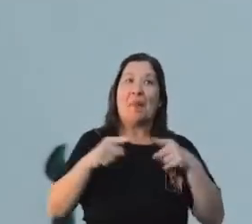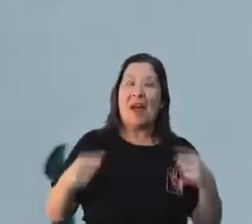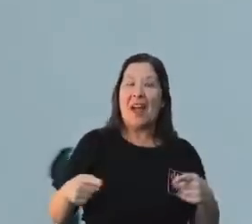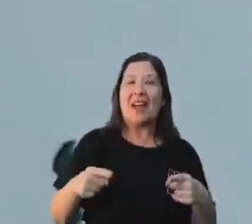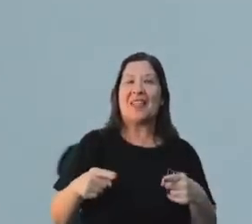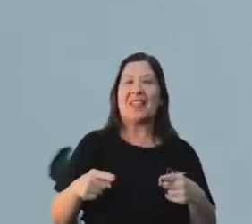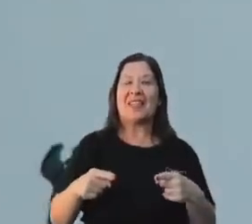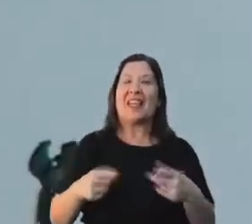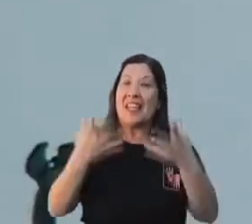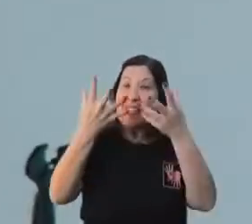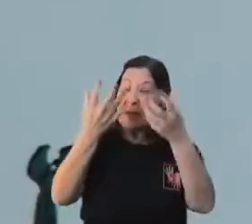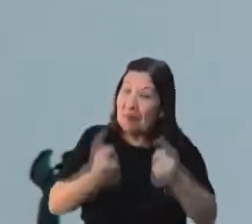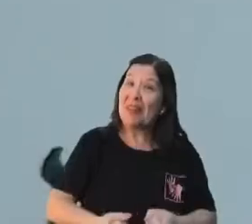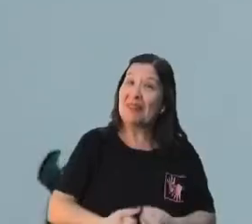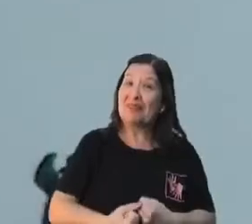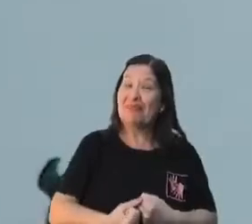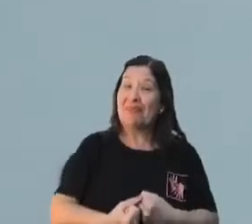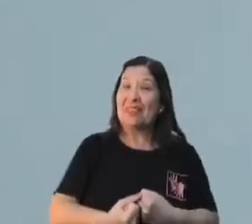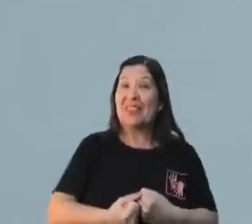floricultura.